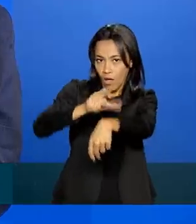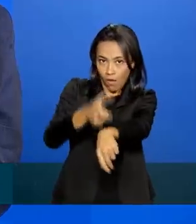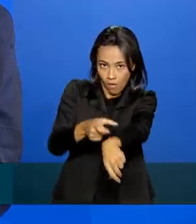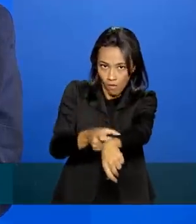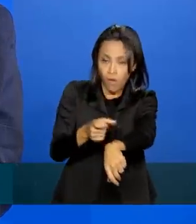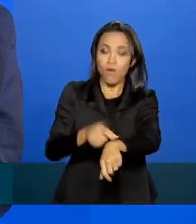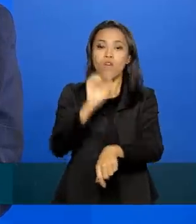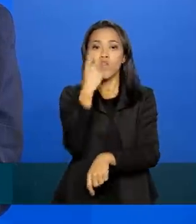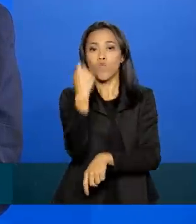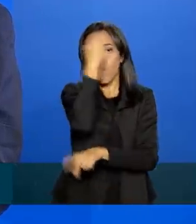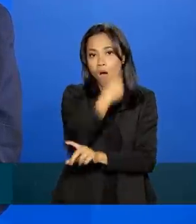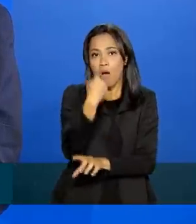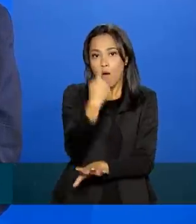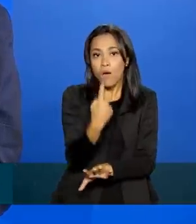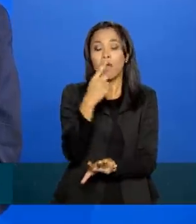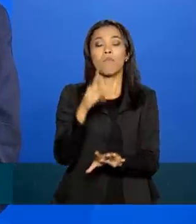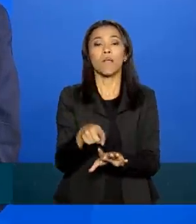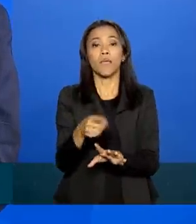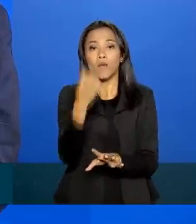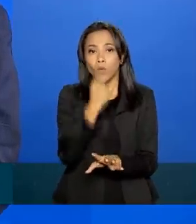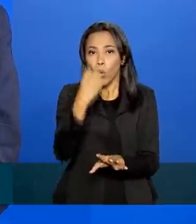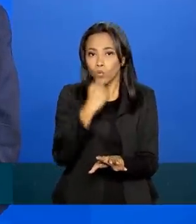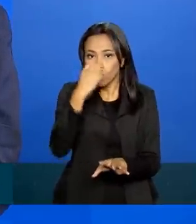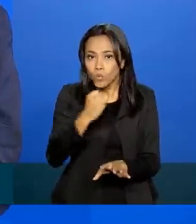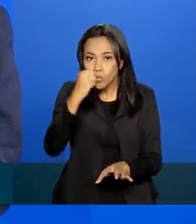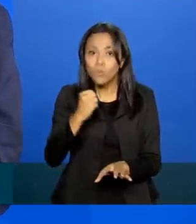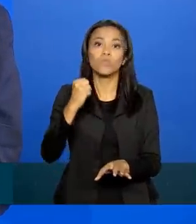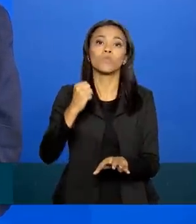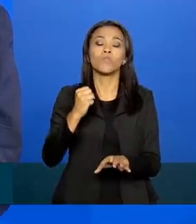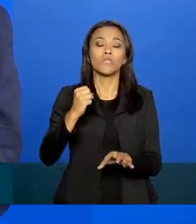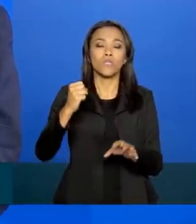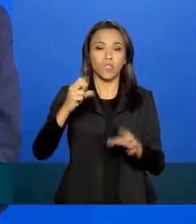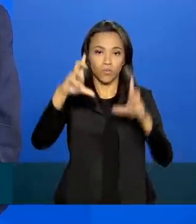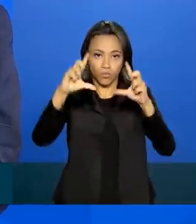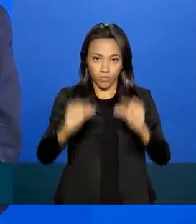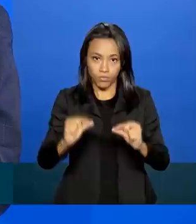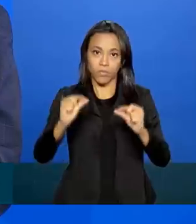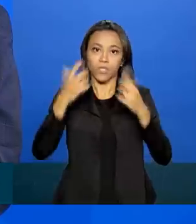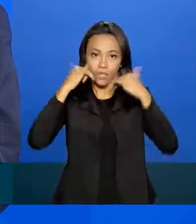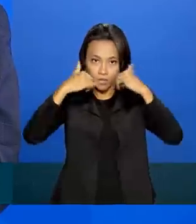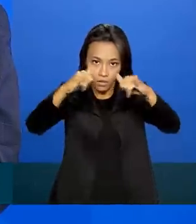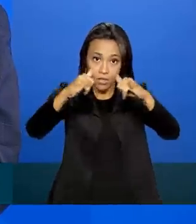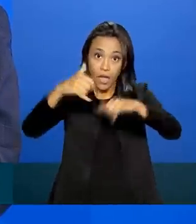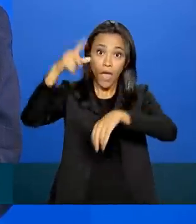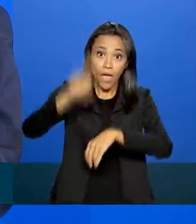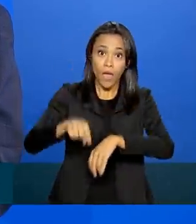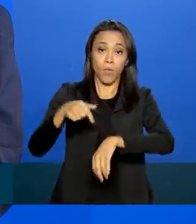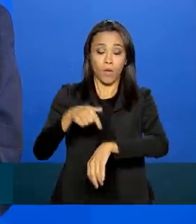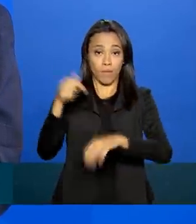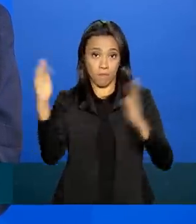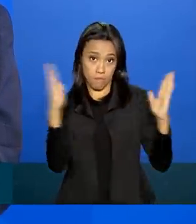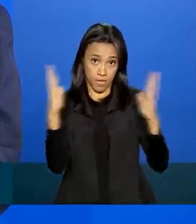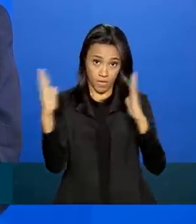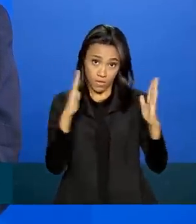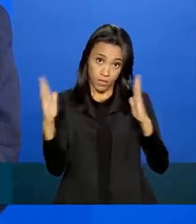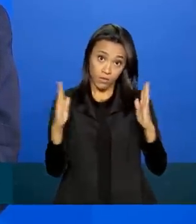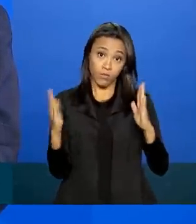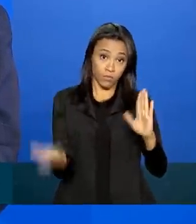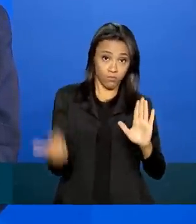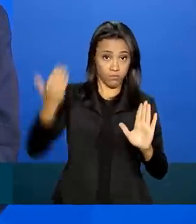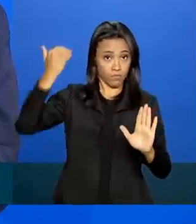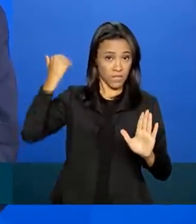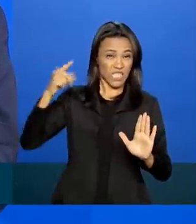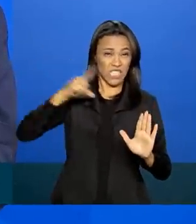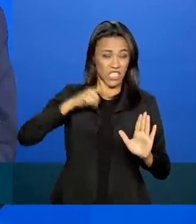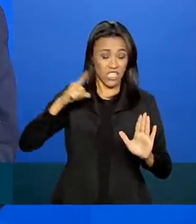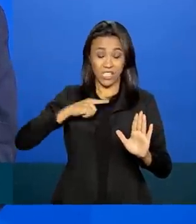redução do consumo de energia no início da noite período em que a época se registrava o maior